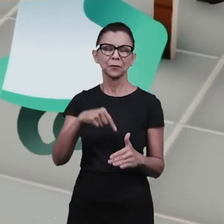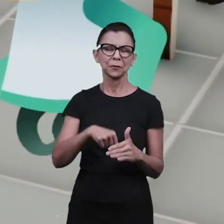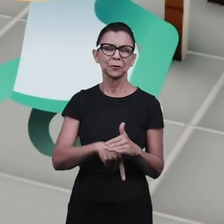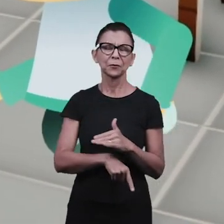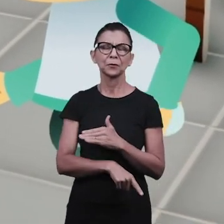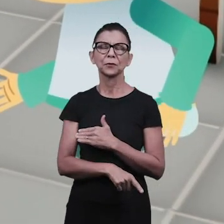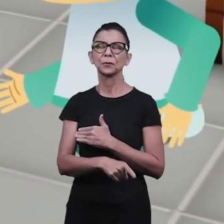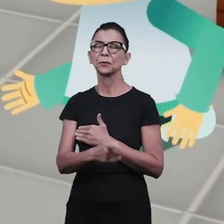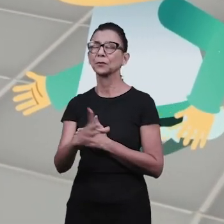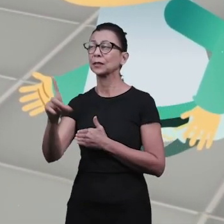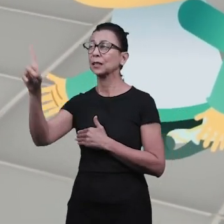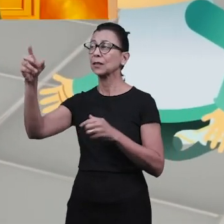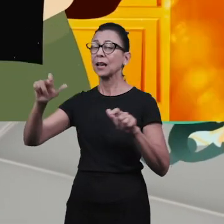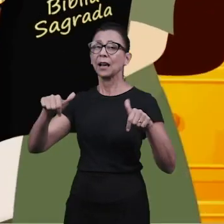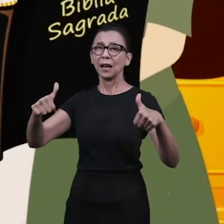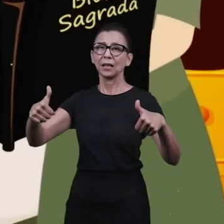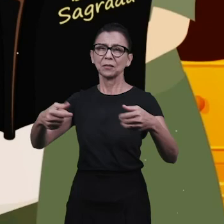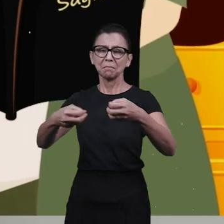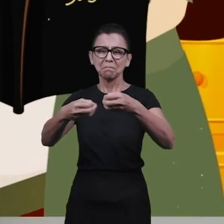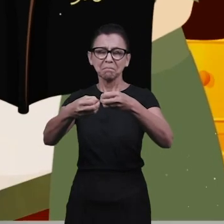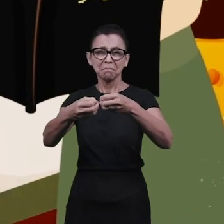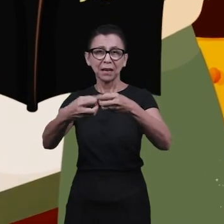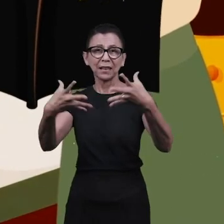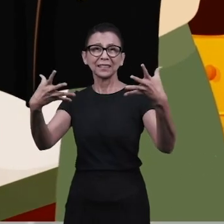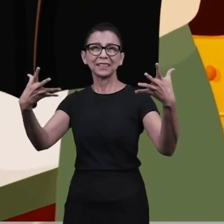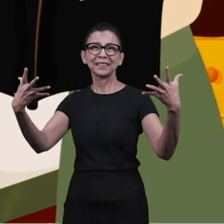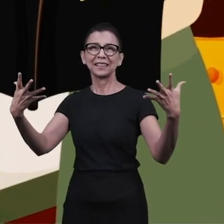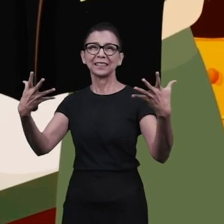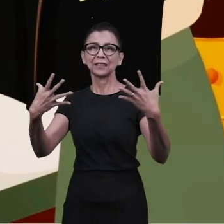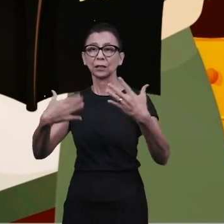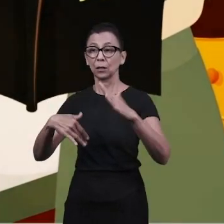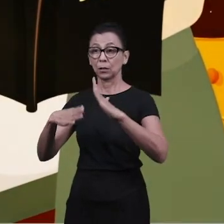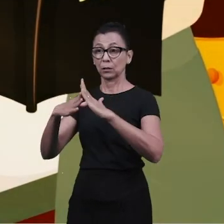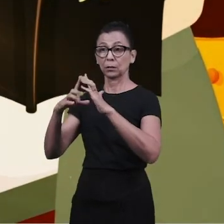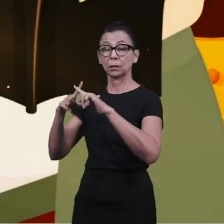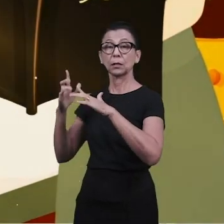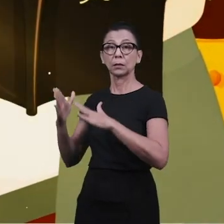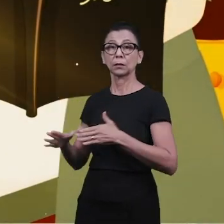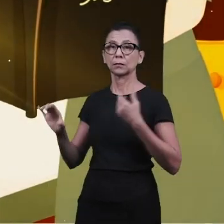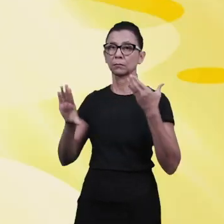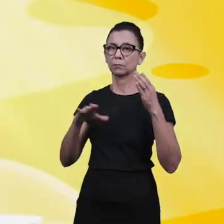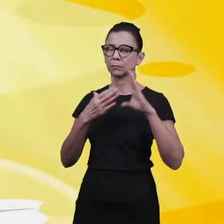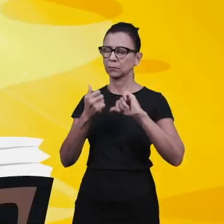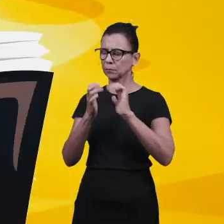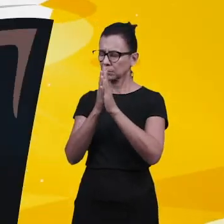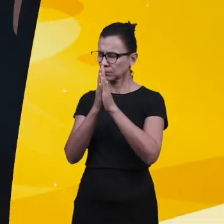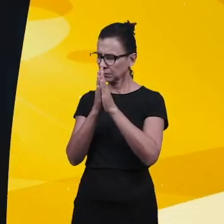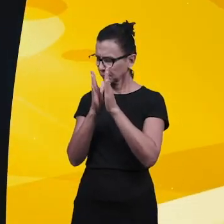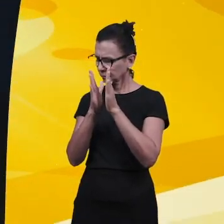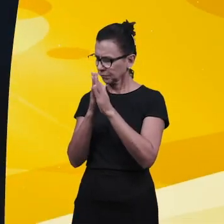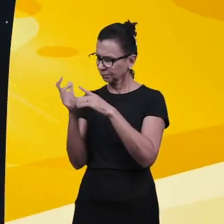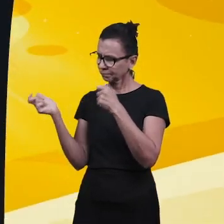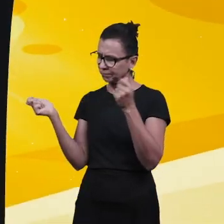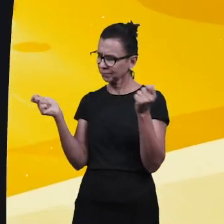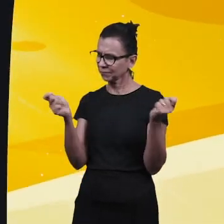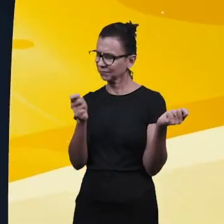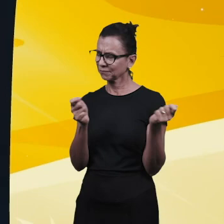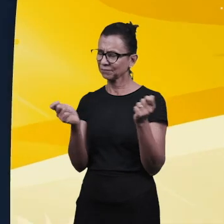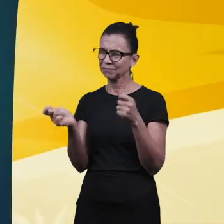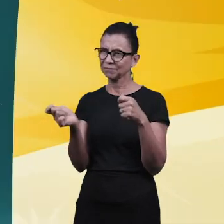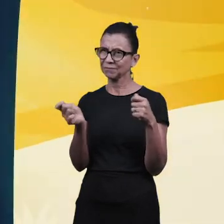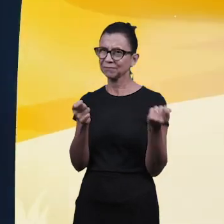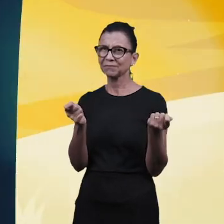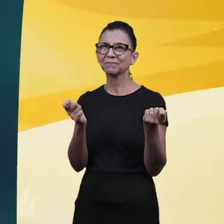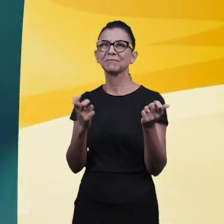Ele faz. Quando a igreja canta e ora sem cessar,